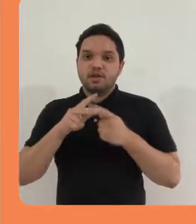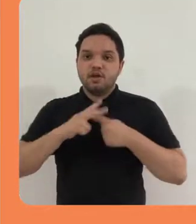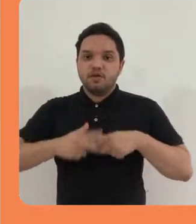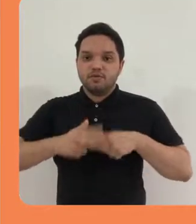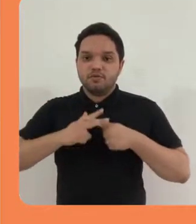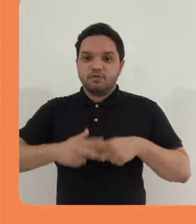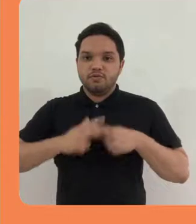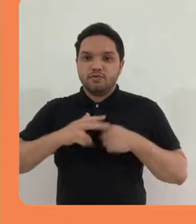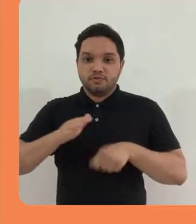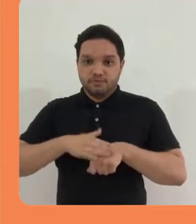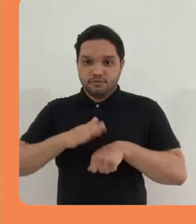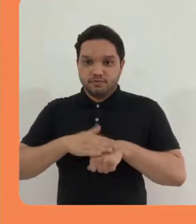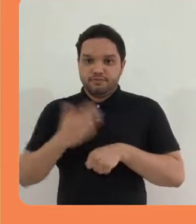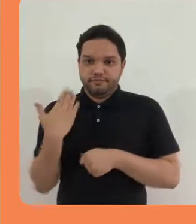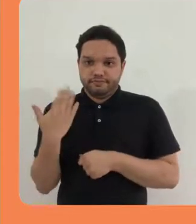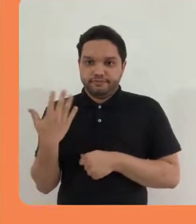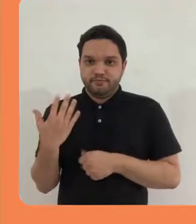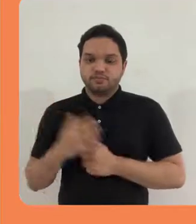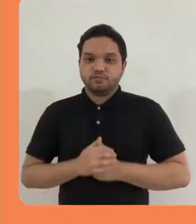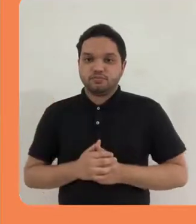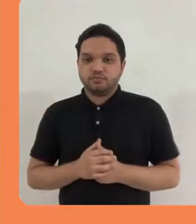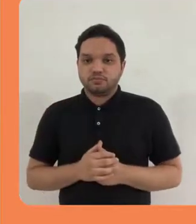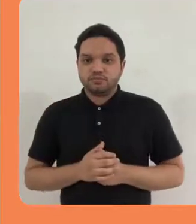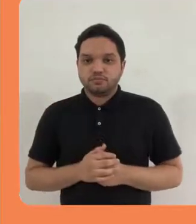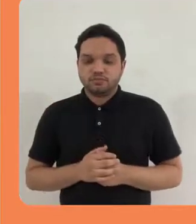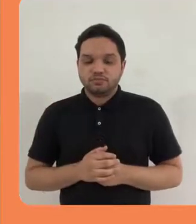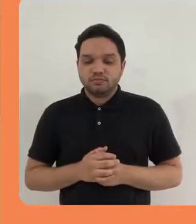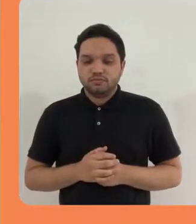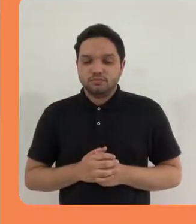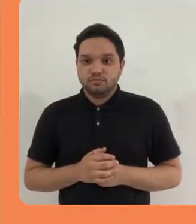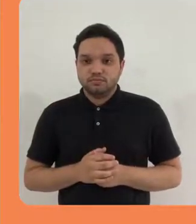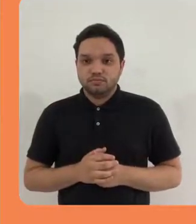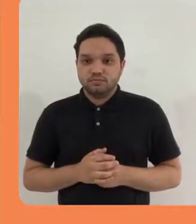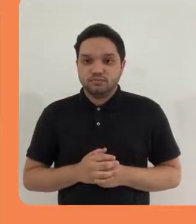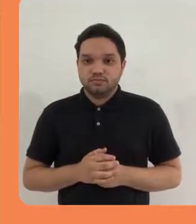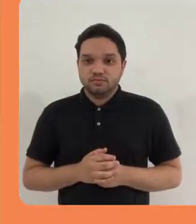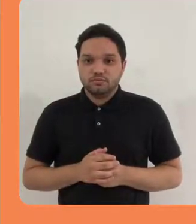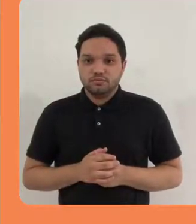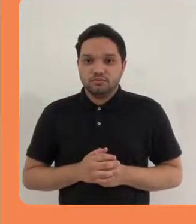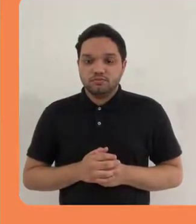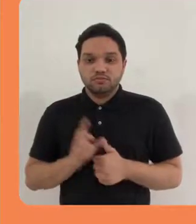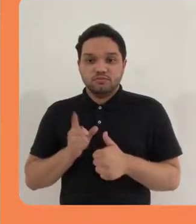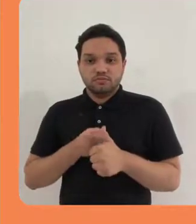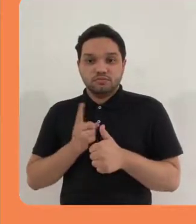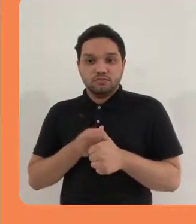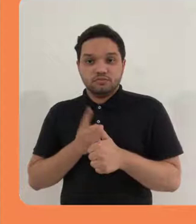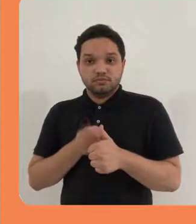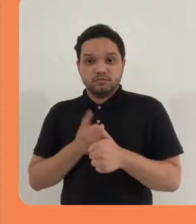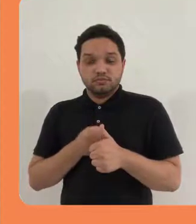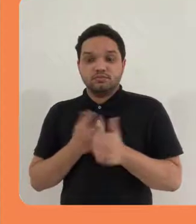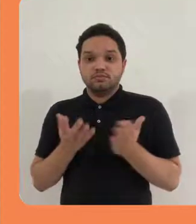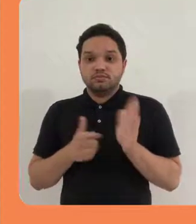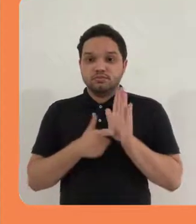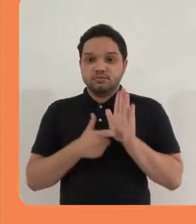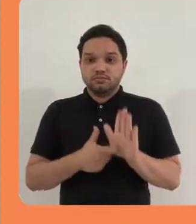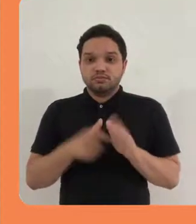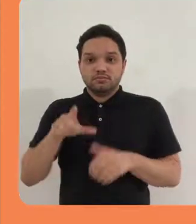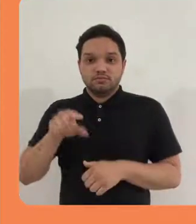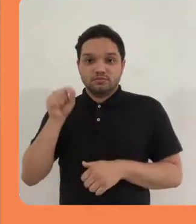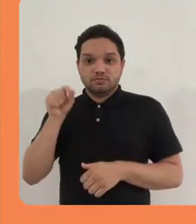concluídas E então veremos como fazemos essa configuração manualmente